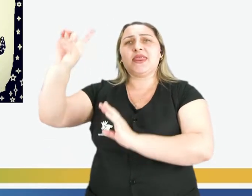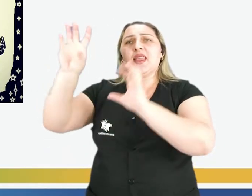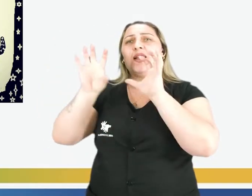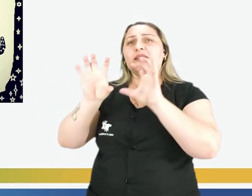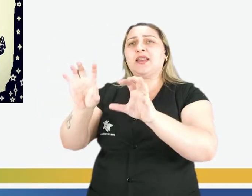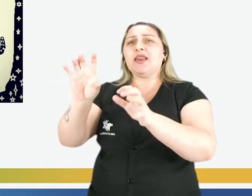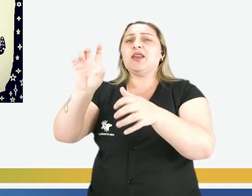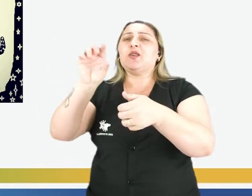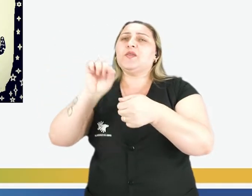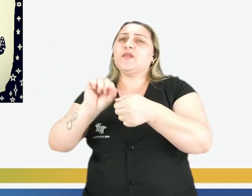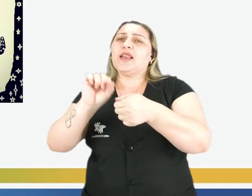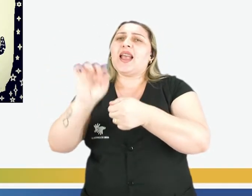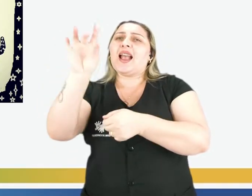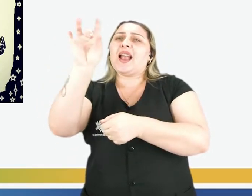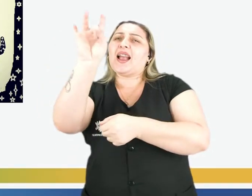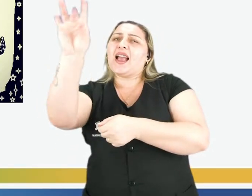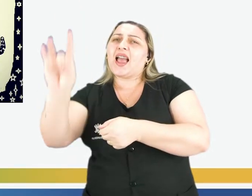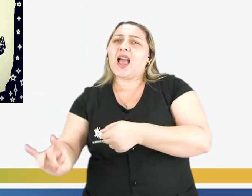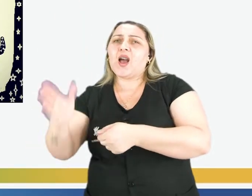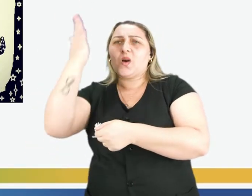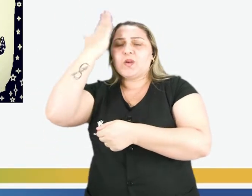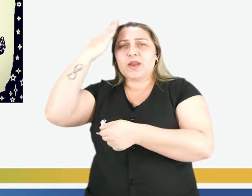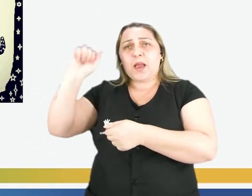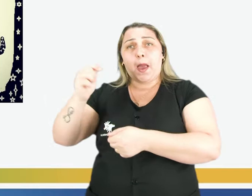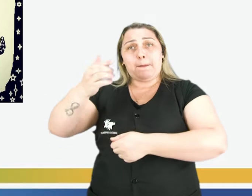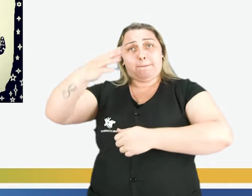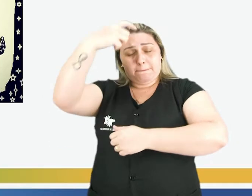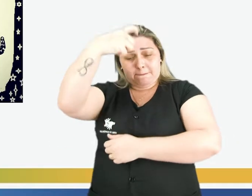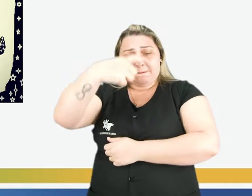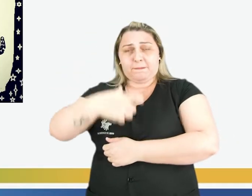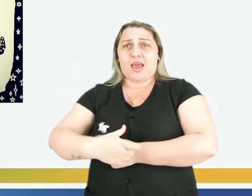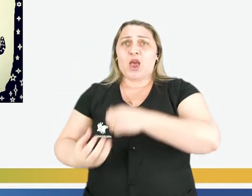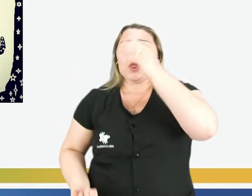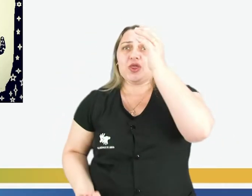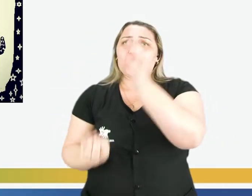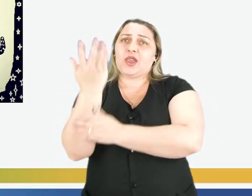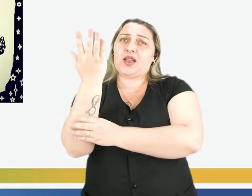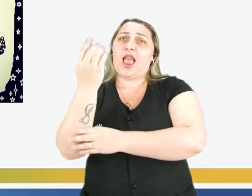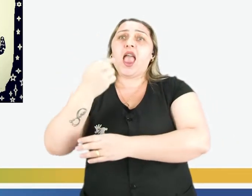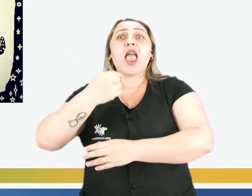cada um com sabedoria, e por minha vez